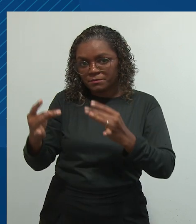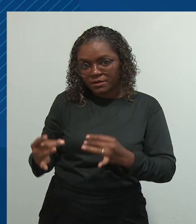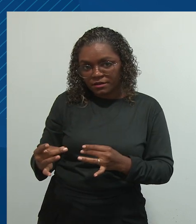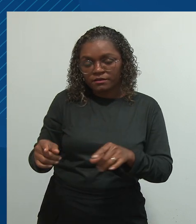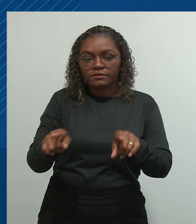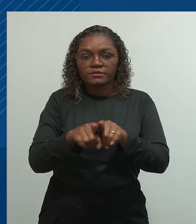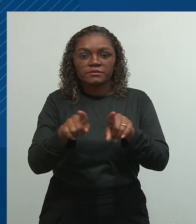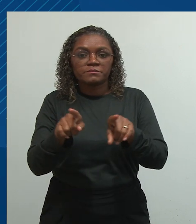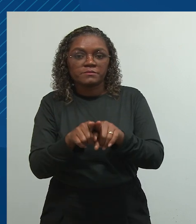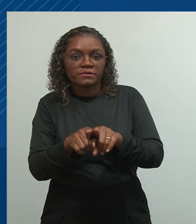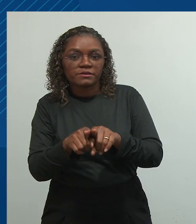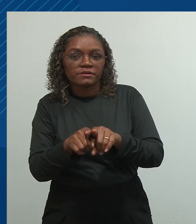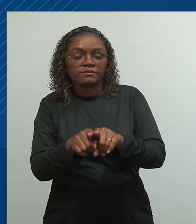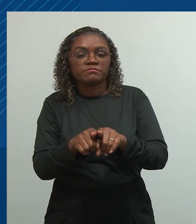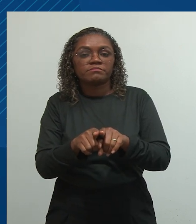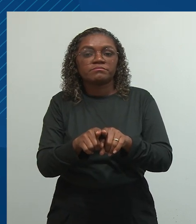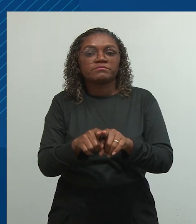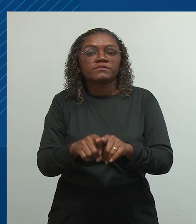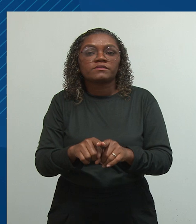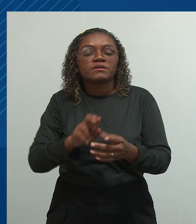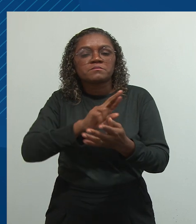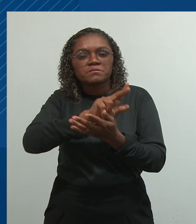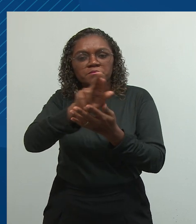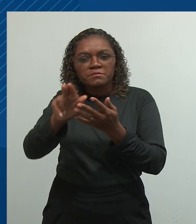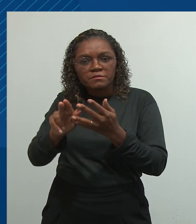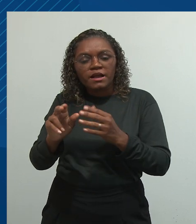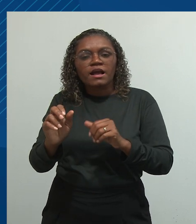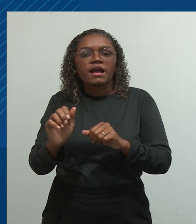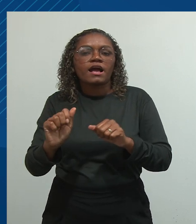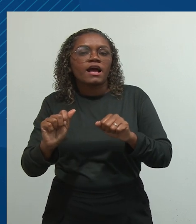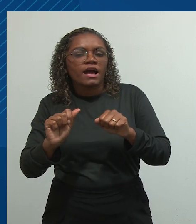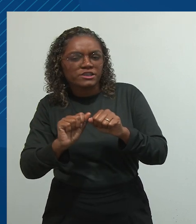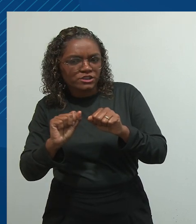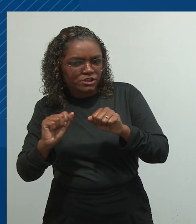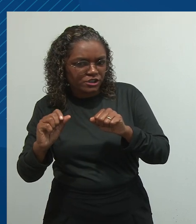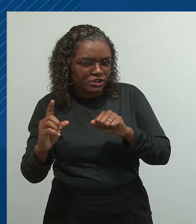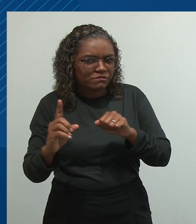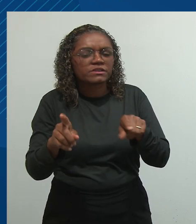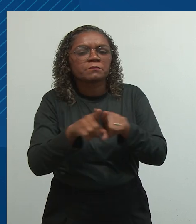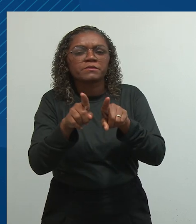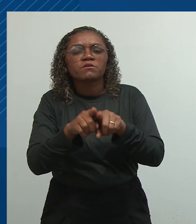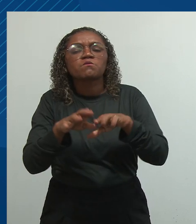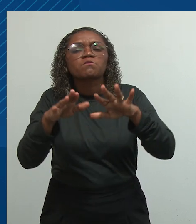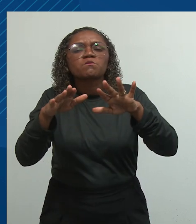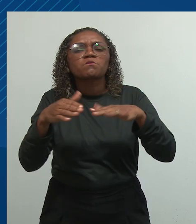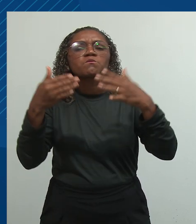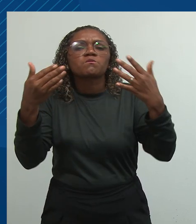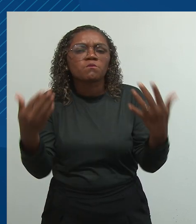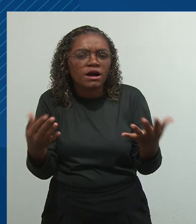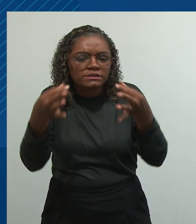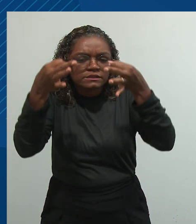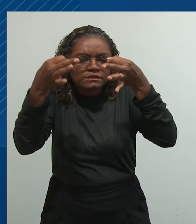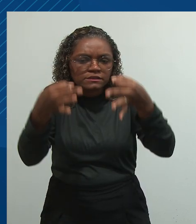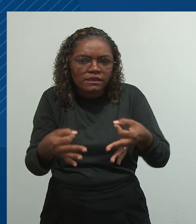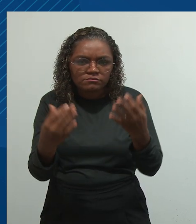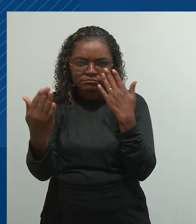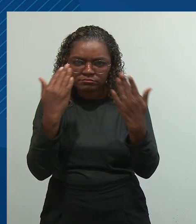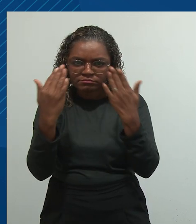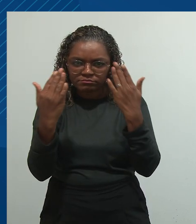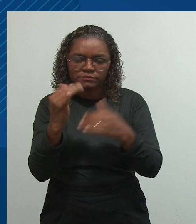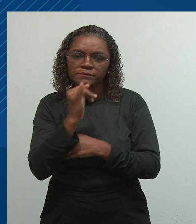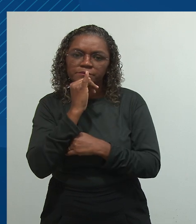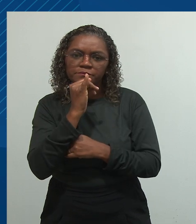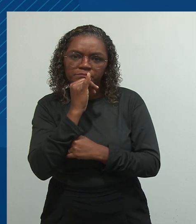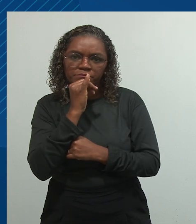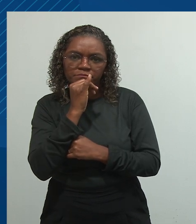uso de qualificadores, né, os adjetivos, o que a gente pode lançar mão também? De recursos como a comparação. Você